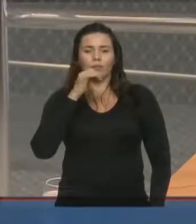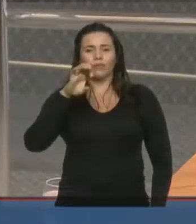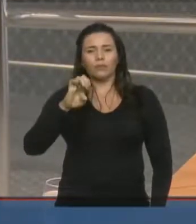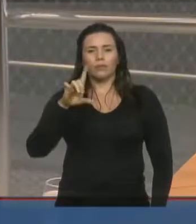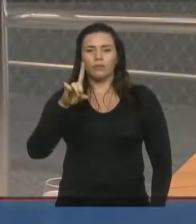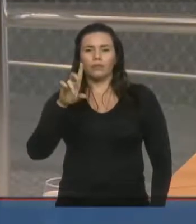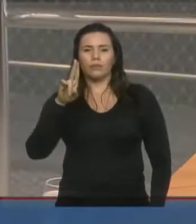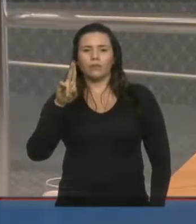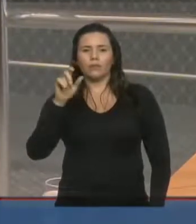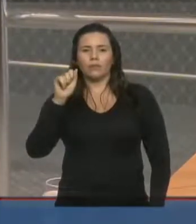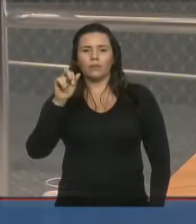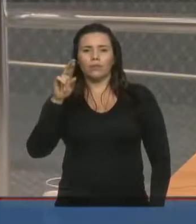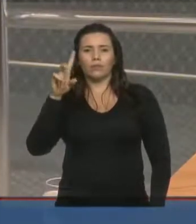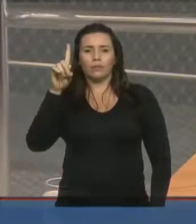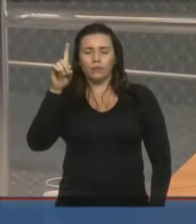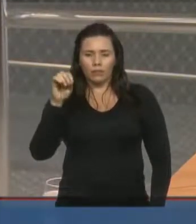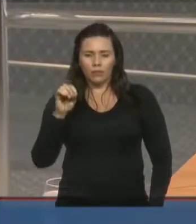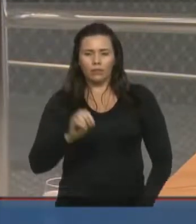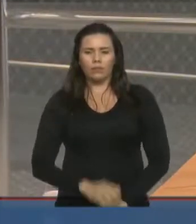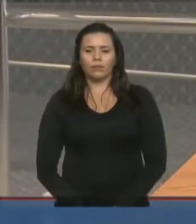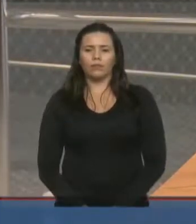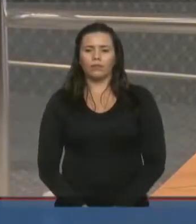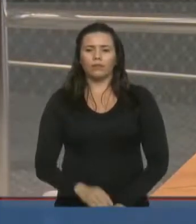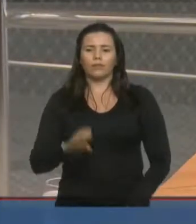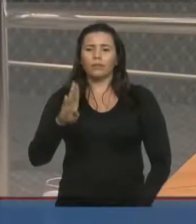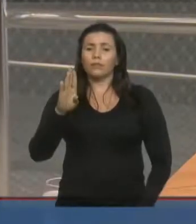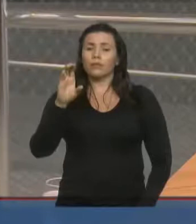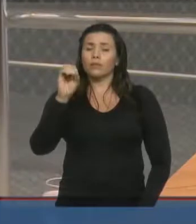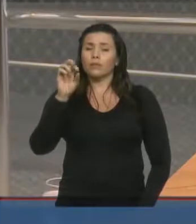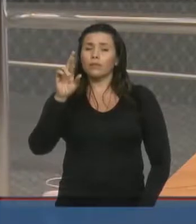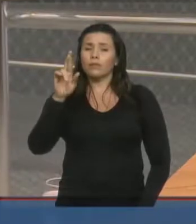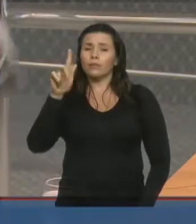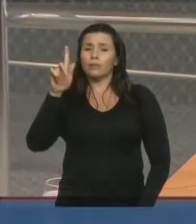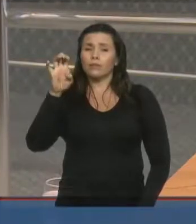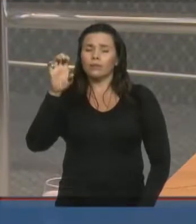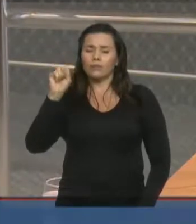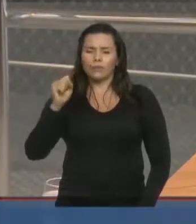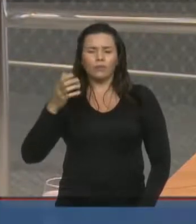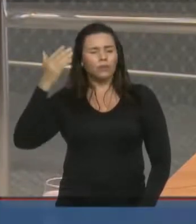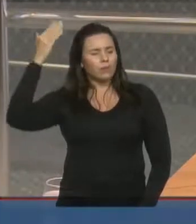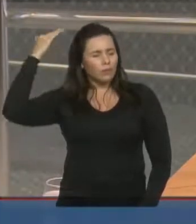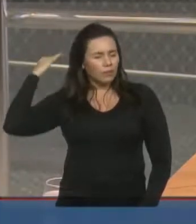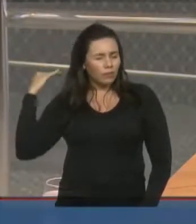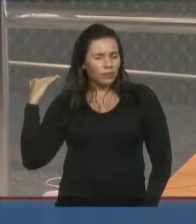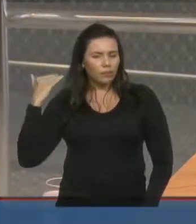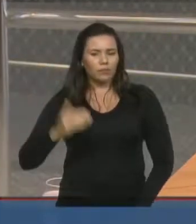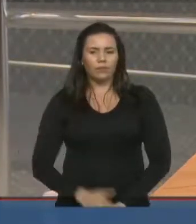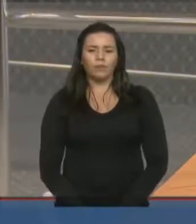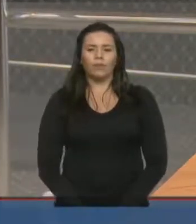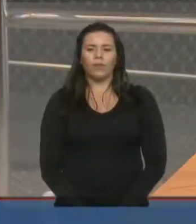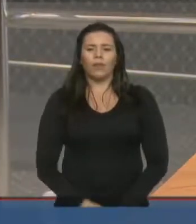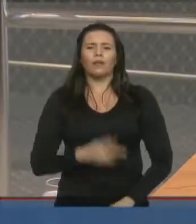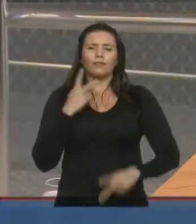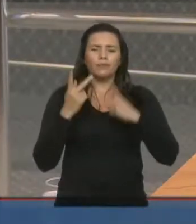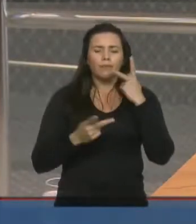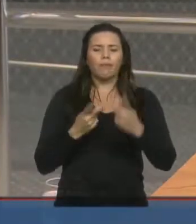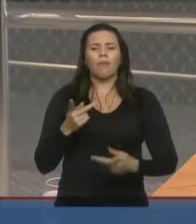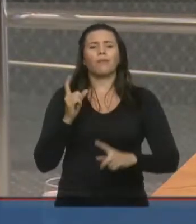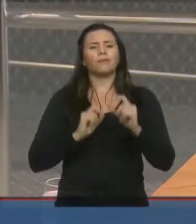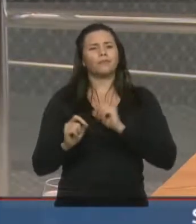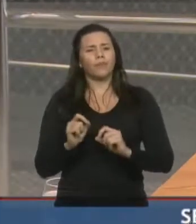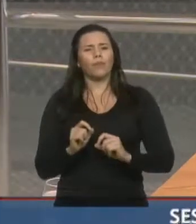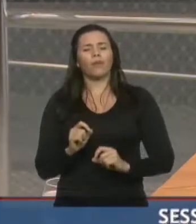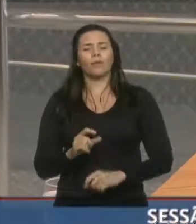violência sexual, ainda na década de 90 do século e do milênio passados, né, falávamos da necessidade de